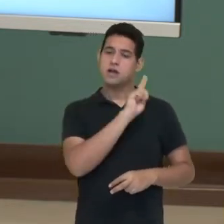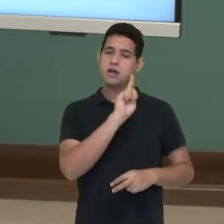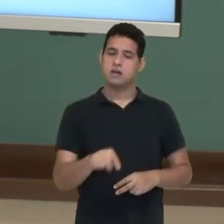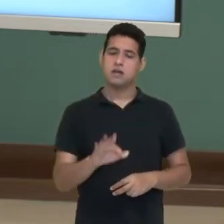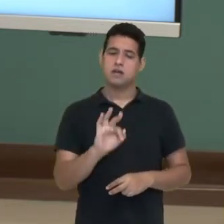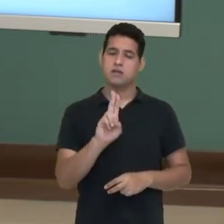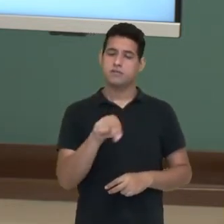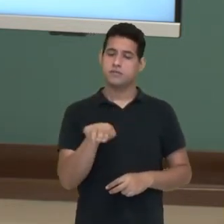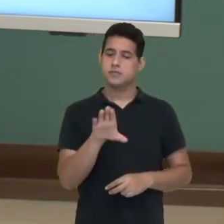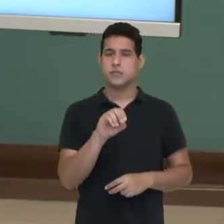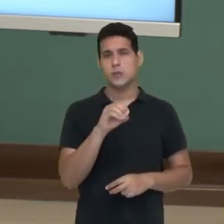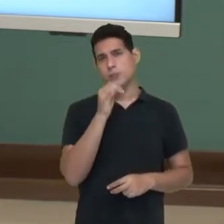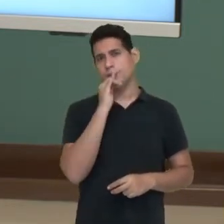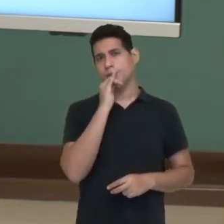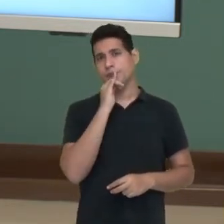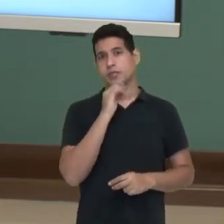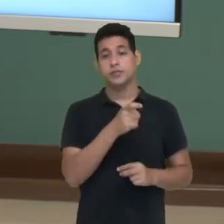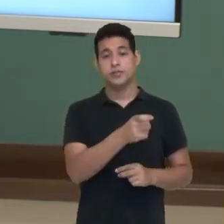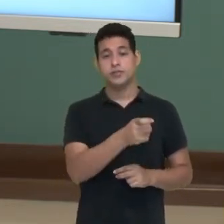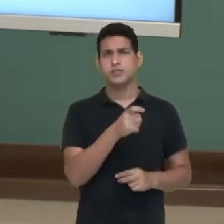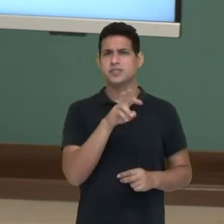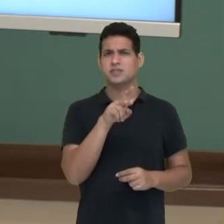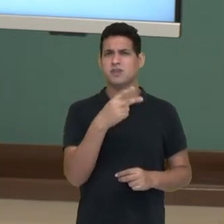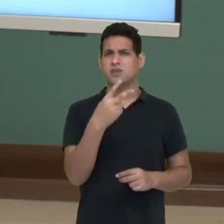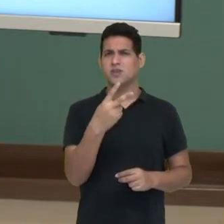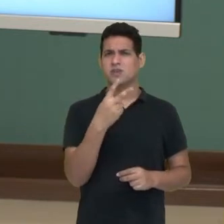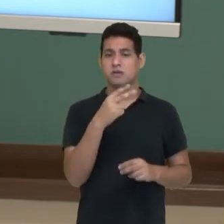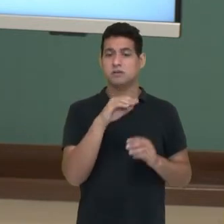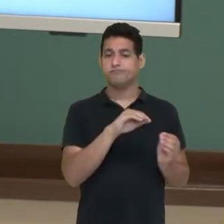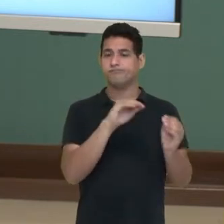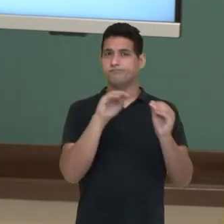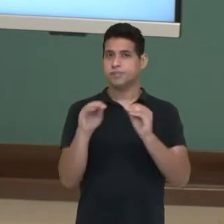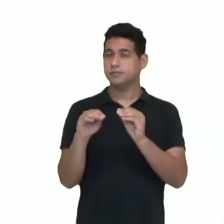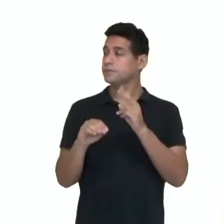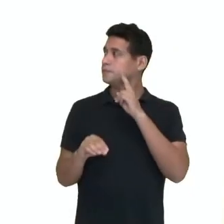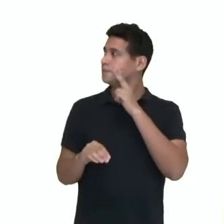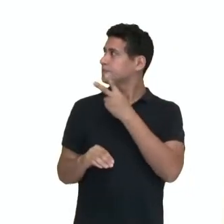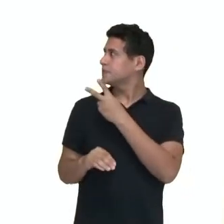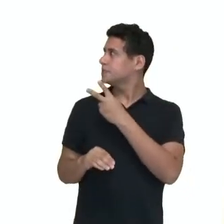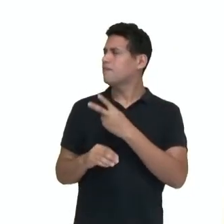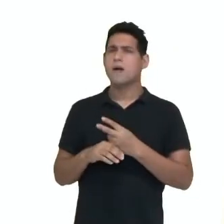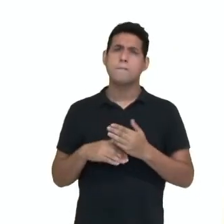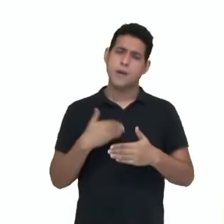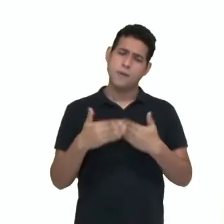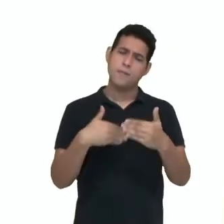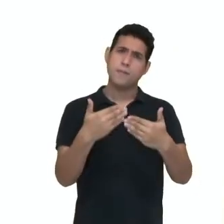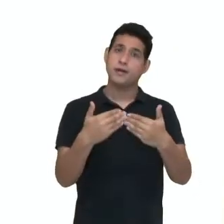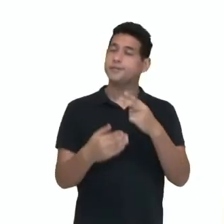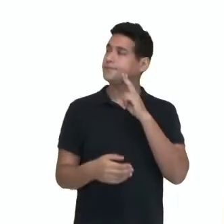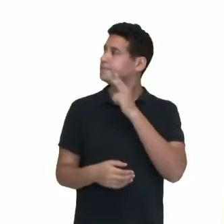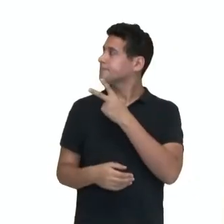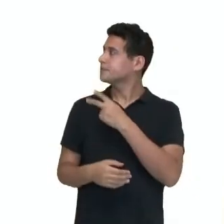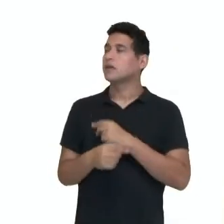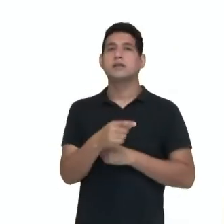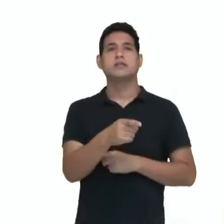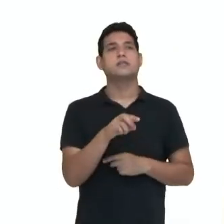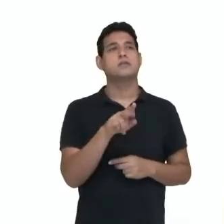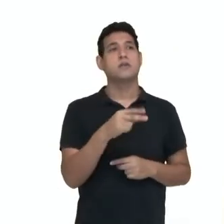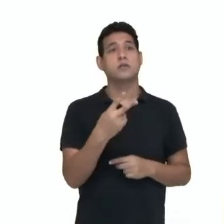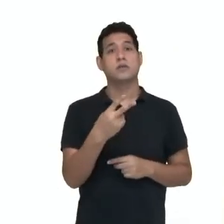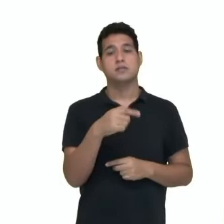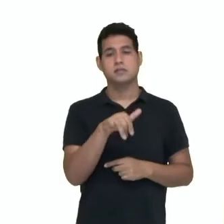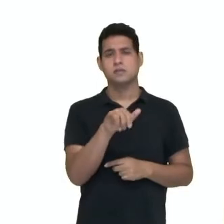função. Ou seja, no x igual a 2, vai passar nesse ponto aqui, ó. Vai passar ali, ó, x igual a 2, y igual a